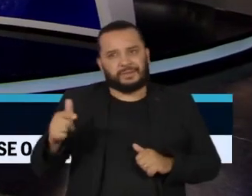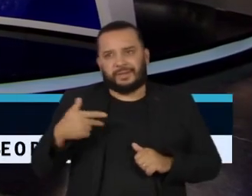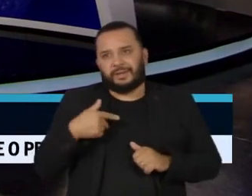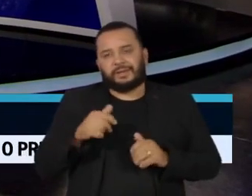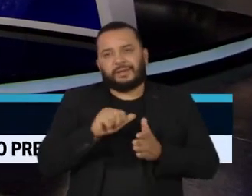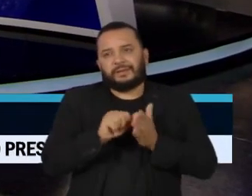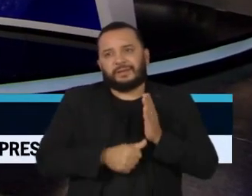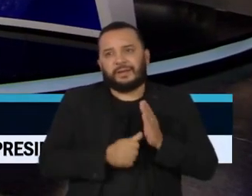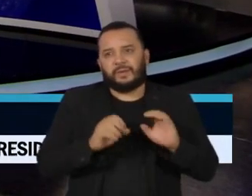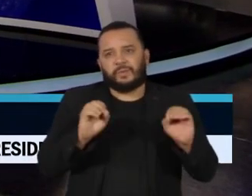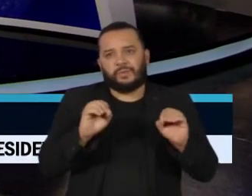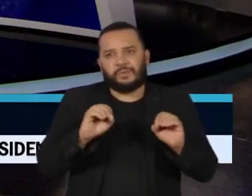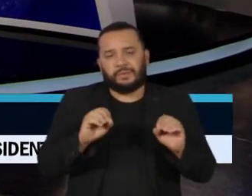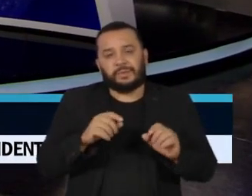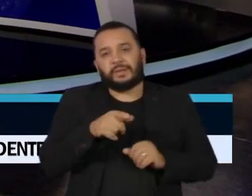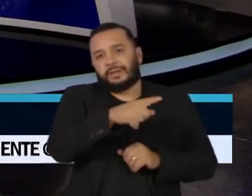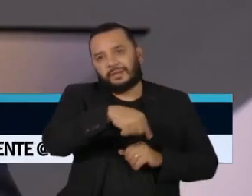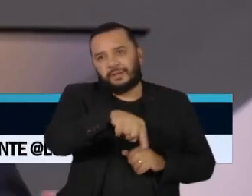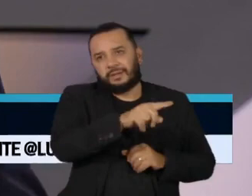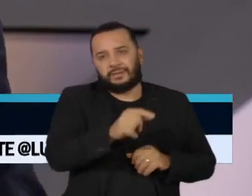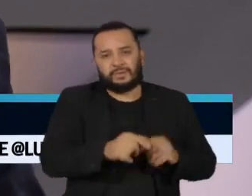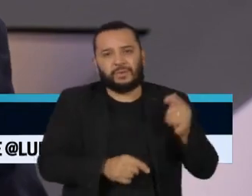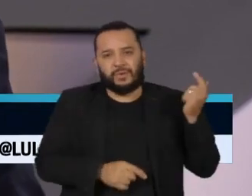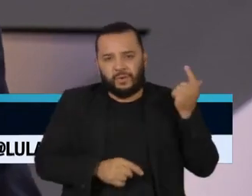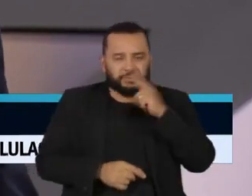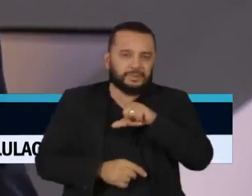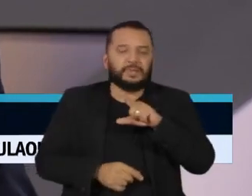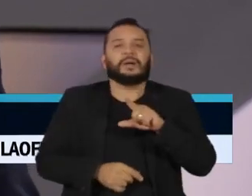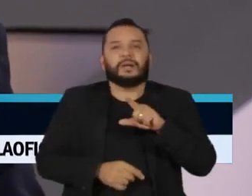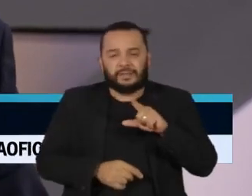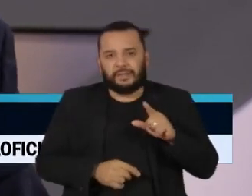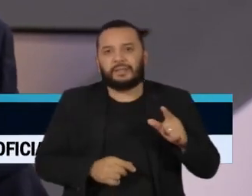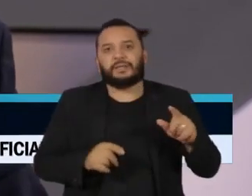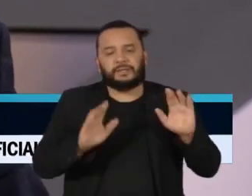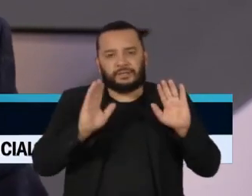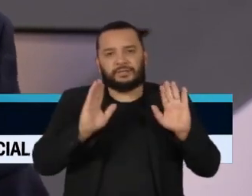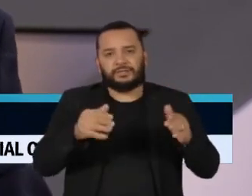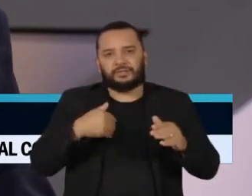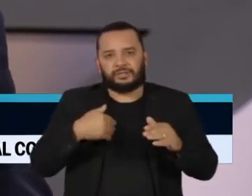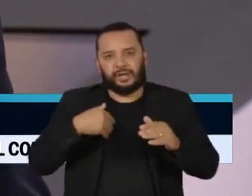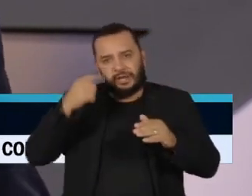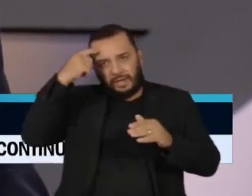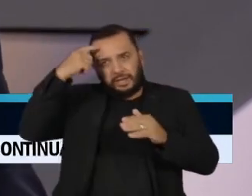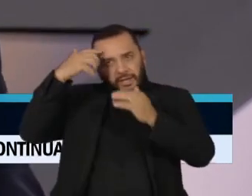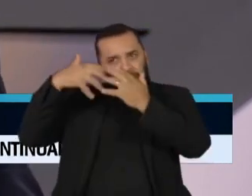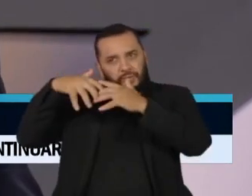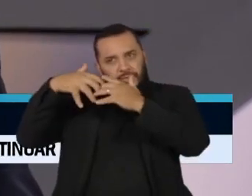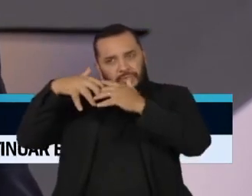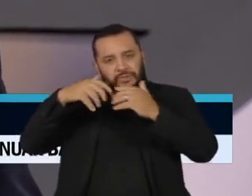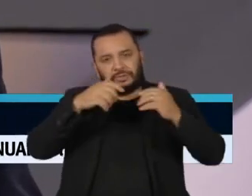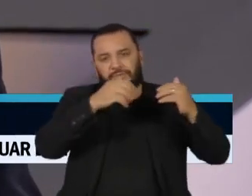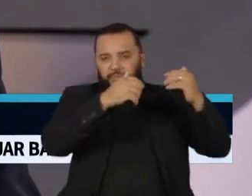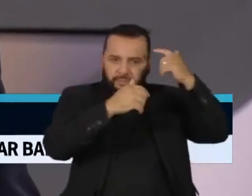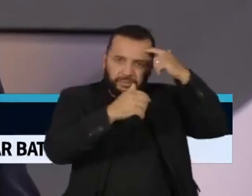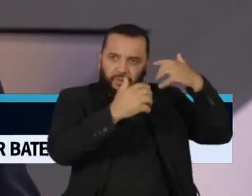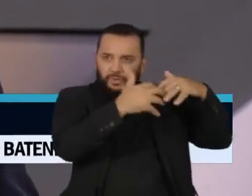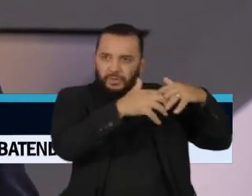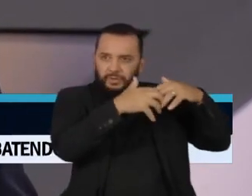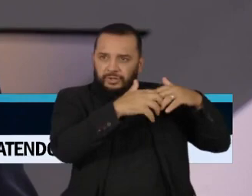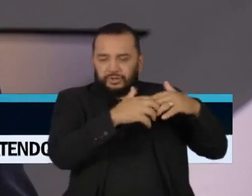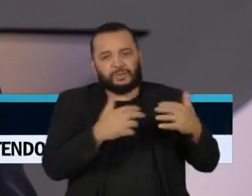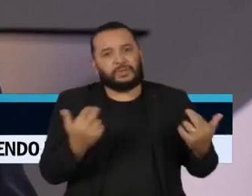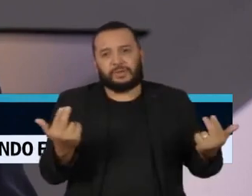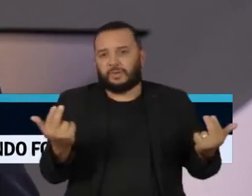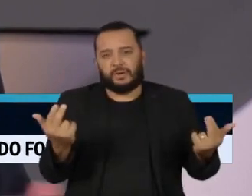Down operasse no mesmo modo cognitivo, próximo de um modo cognitivo de crianças